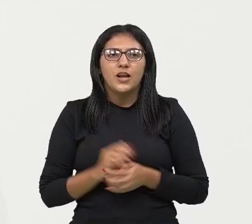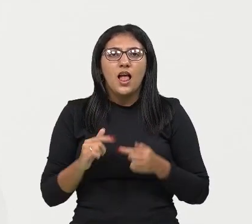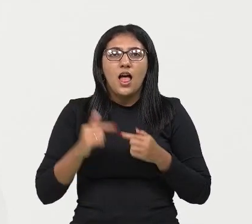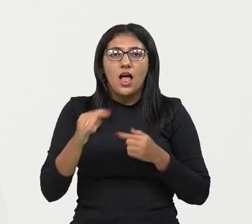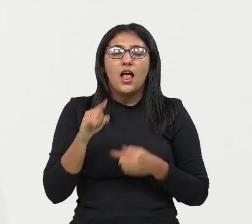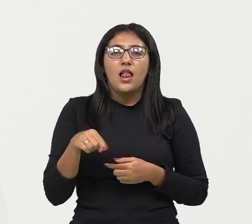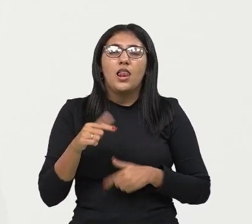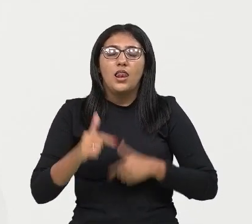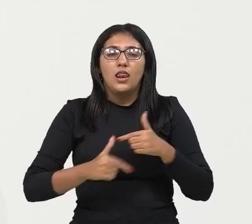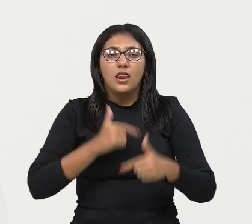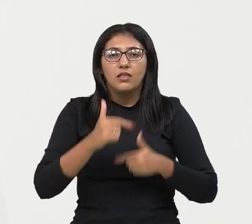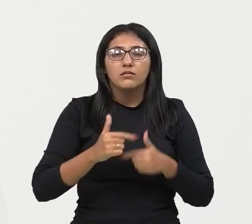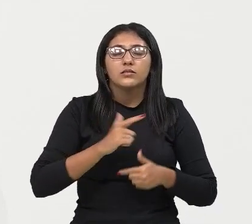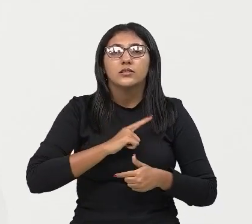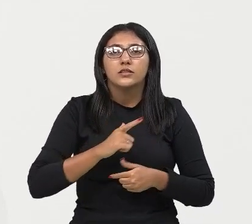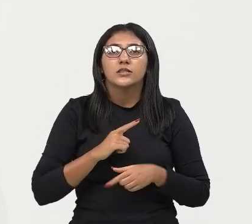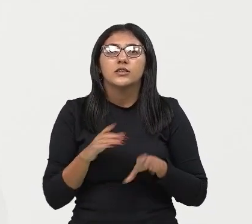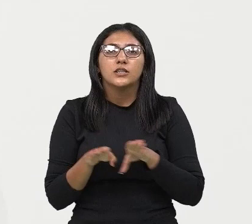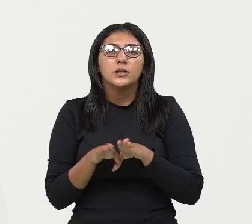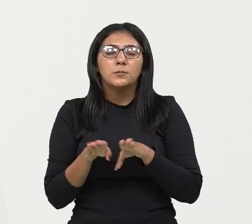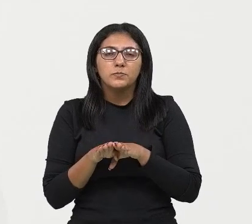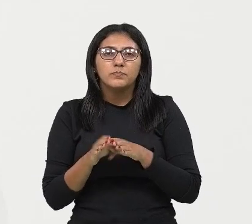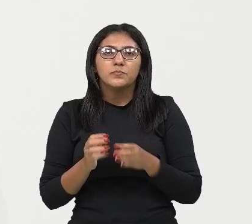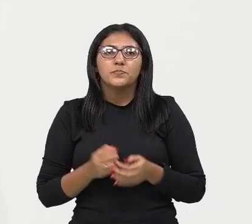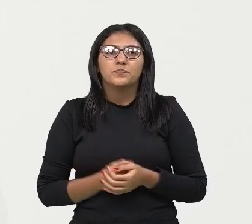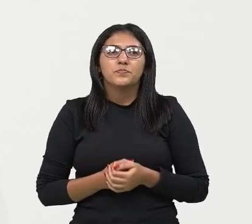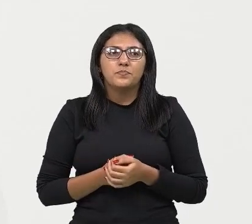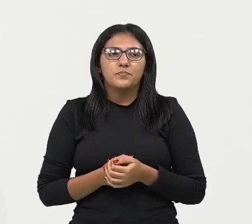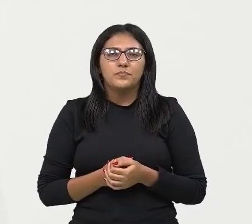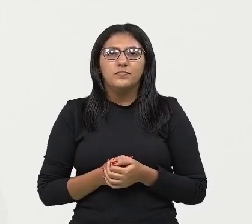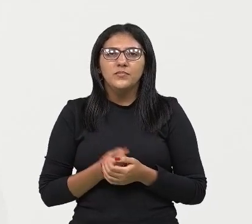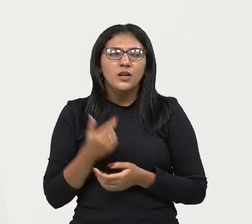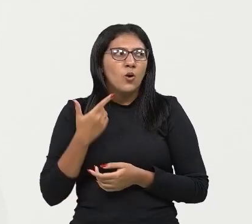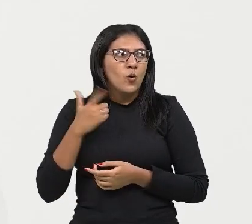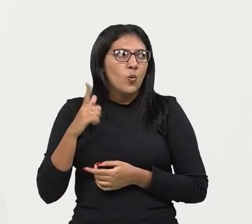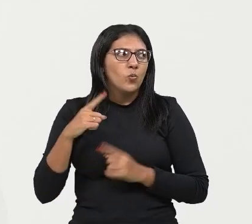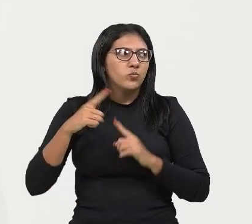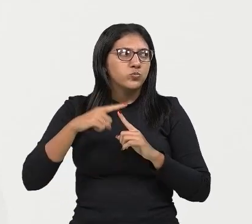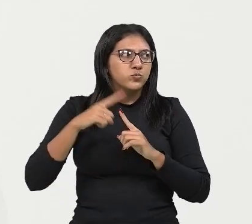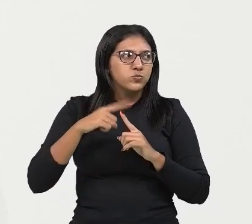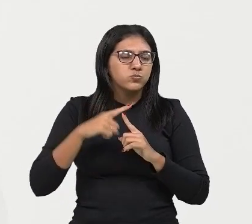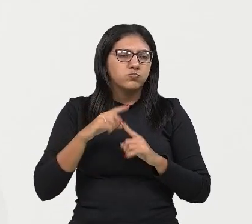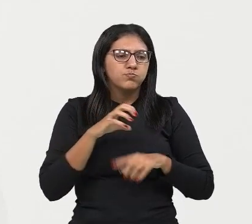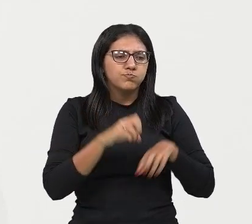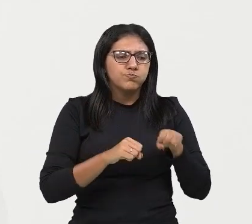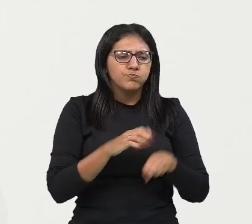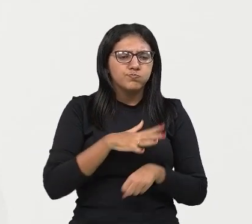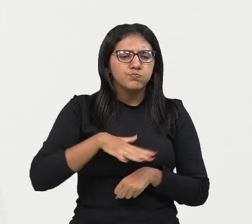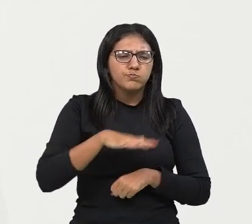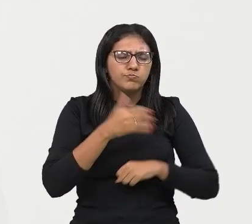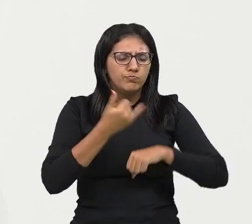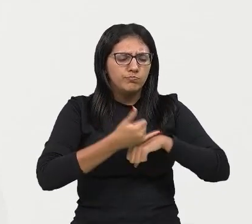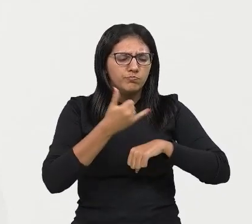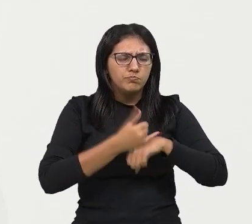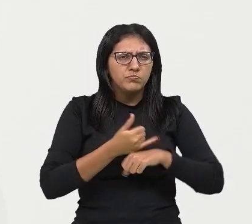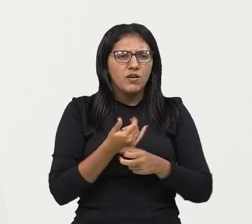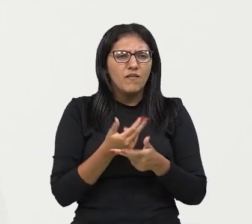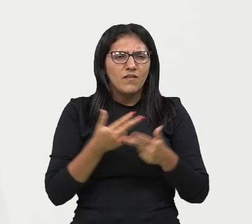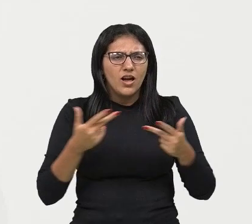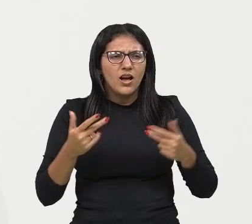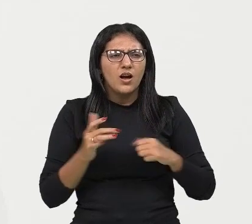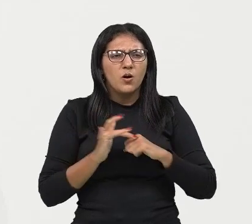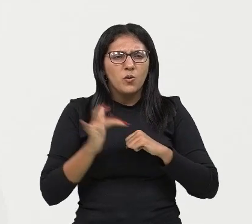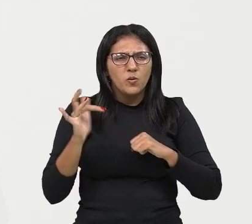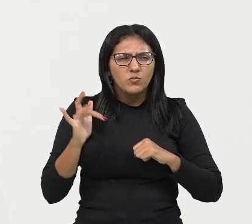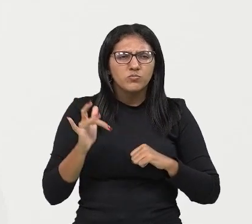pecuária, gente, nesse período também começa a busca aí por metais preciosos. Eles começam a